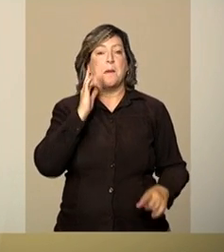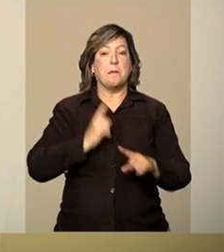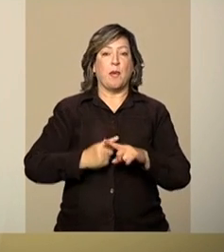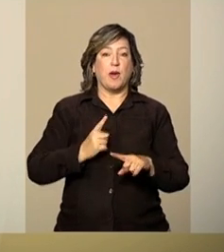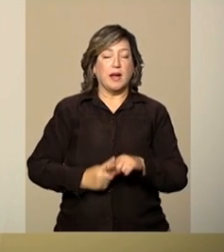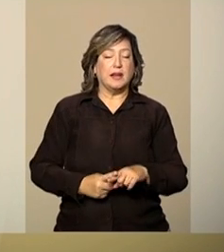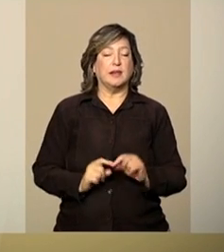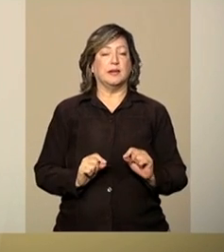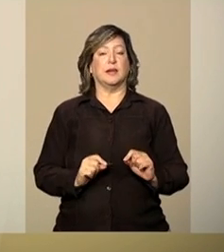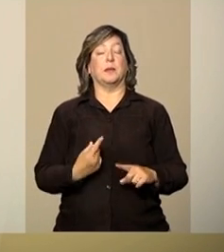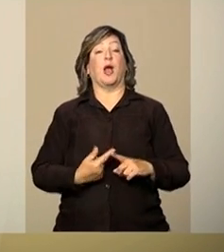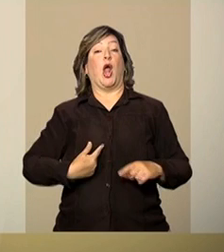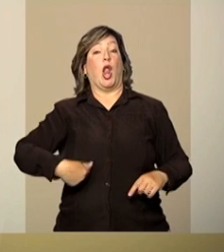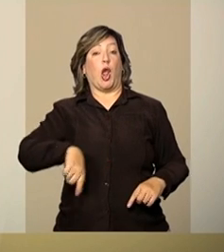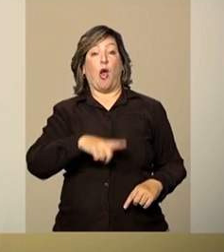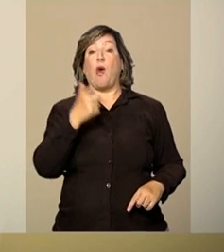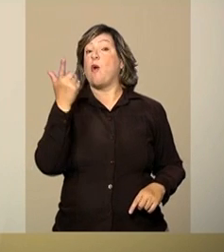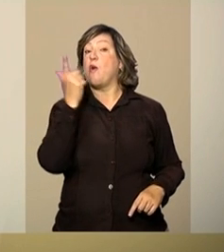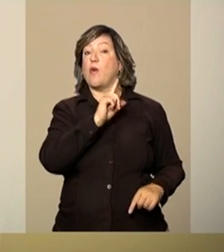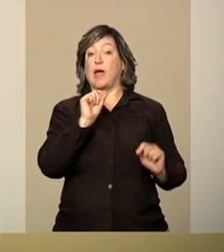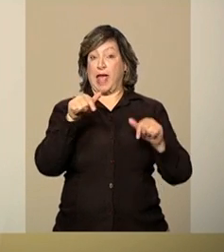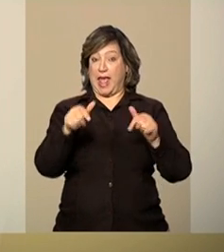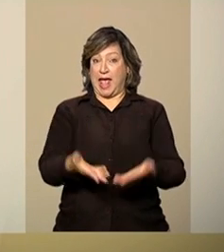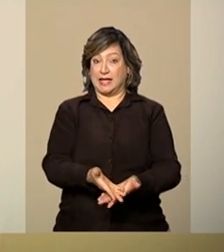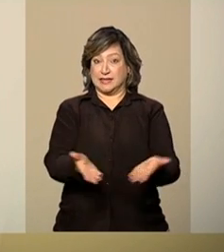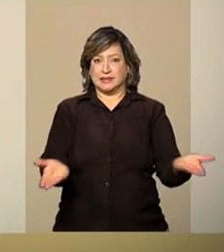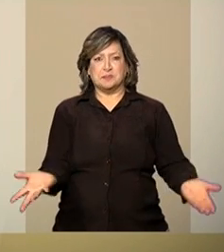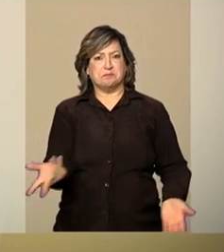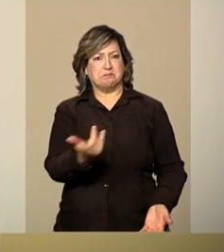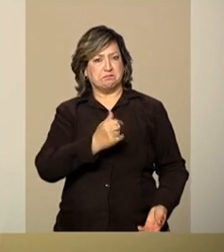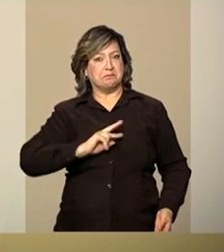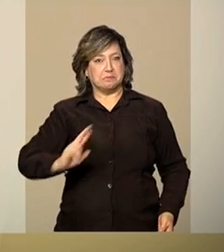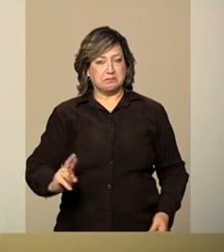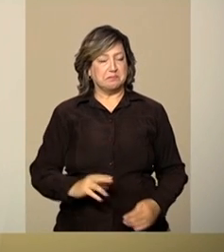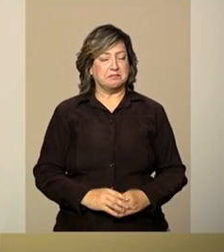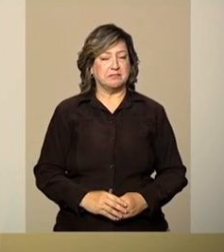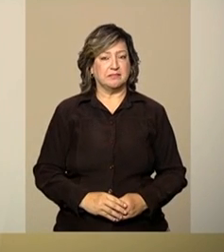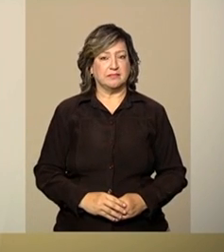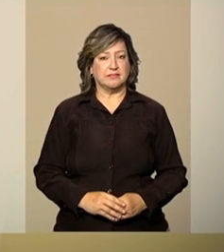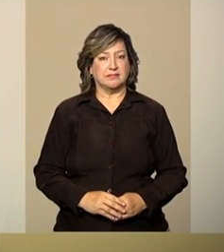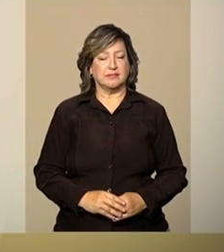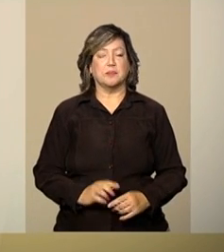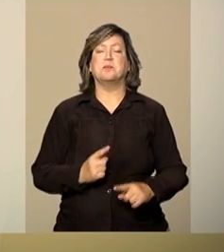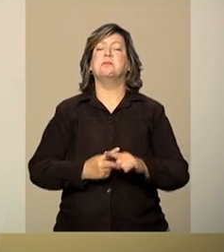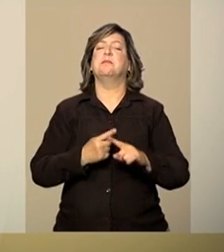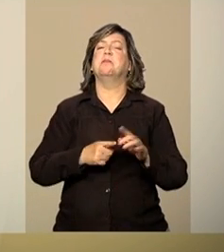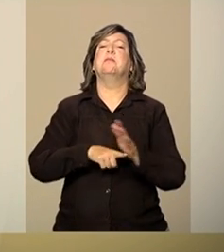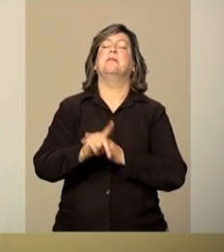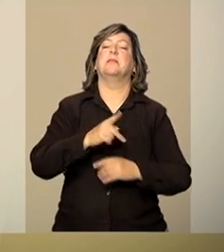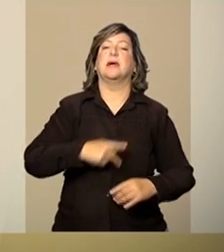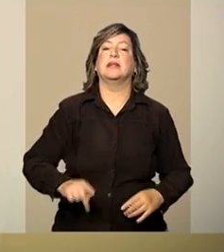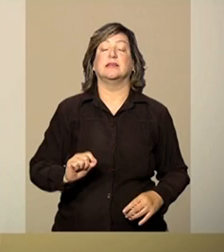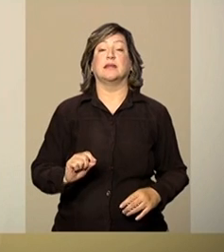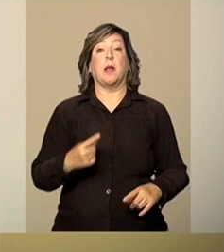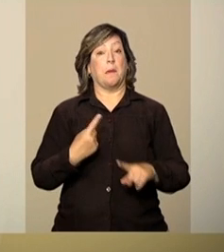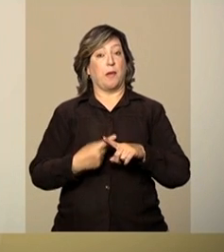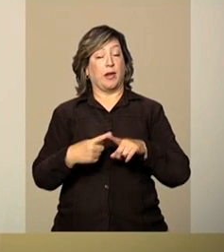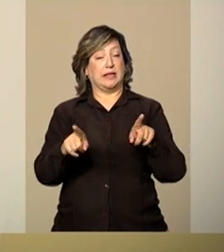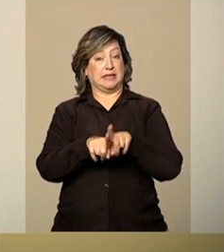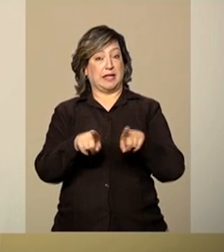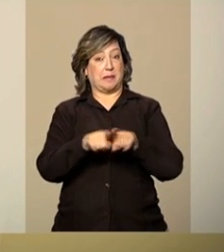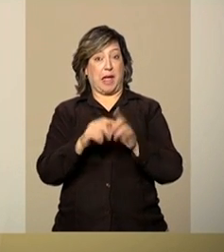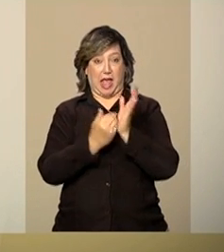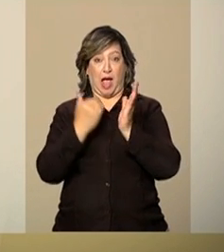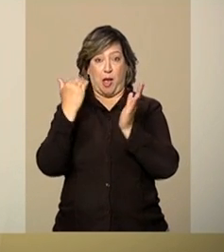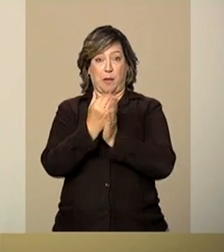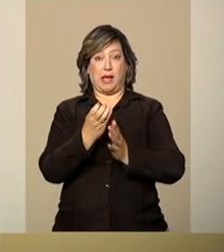Luciano nós estamos conseguindo esses fantásticos resultados por que presidenta que além de aumentar o crédito